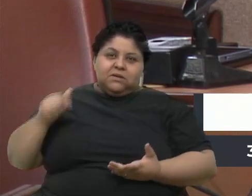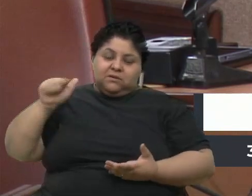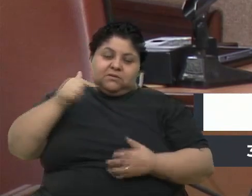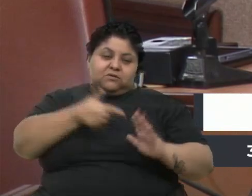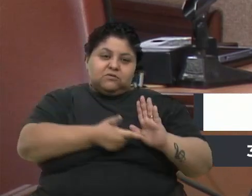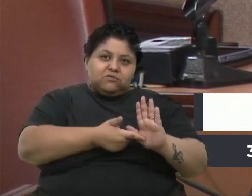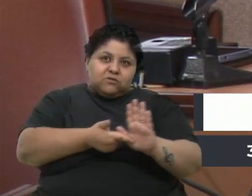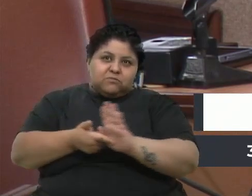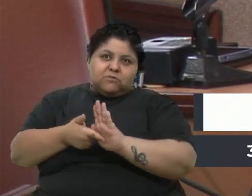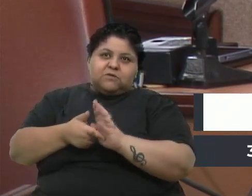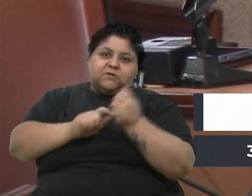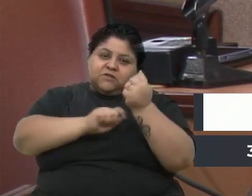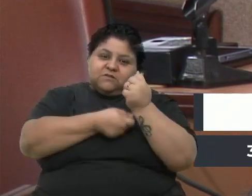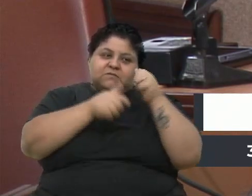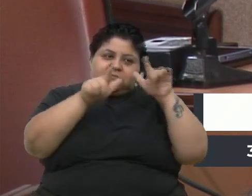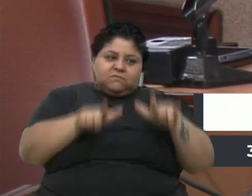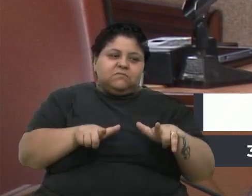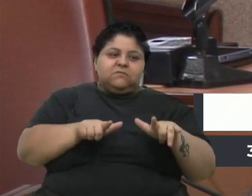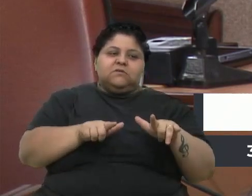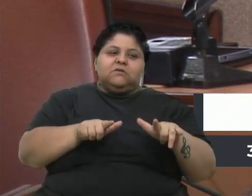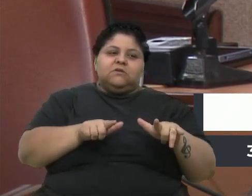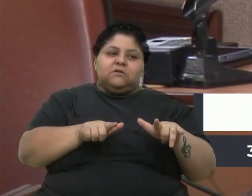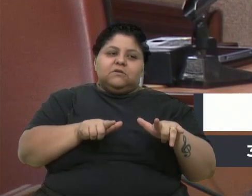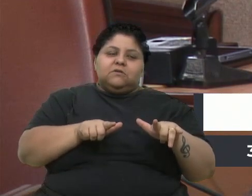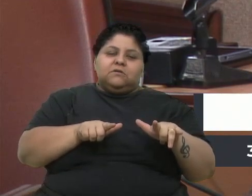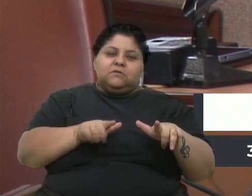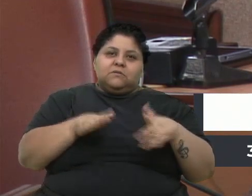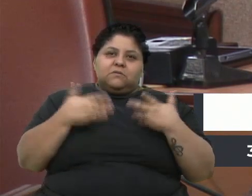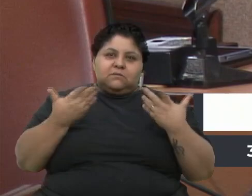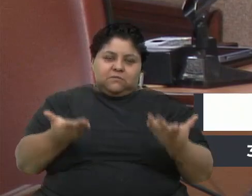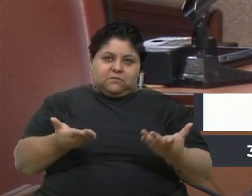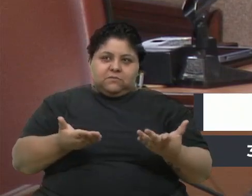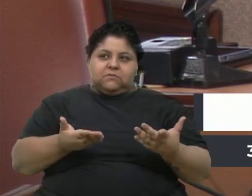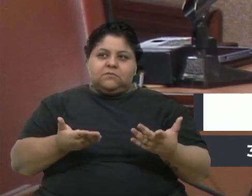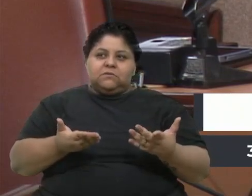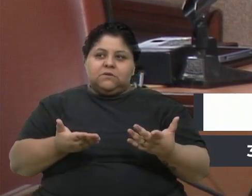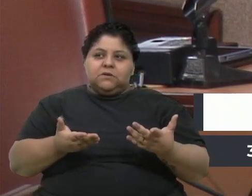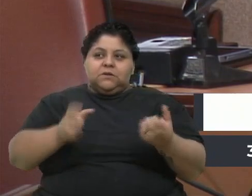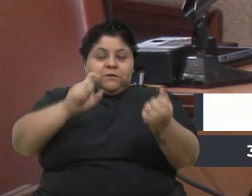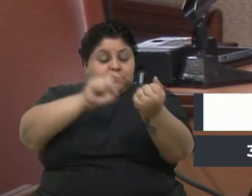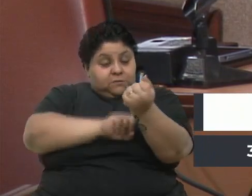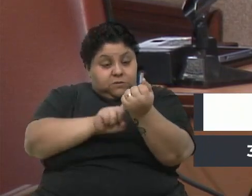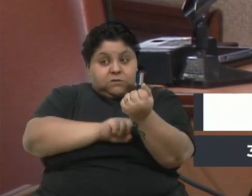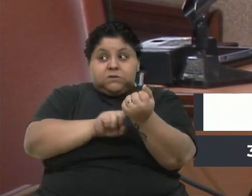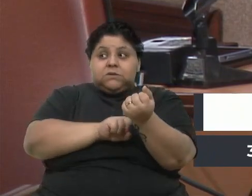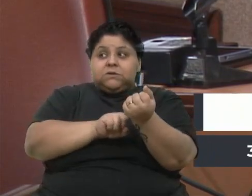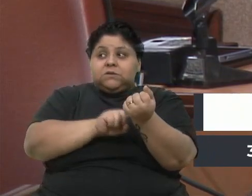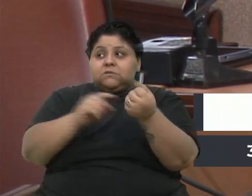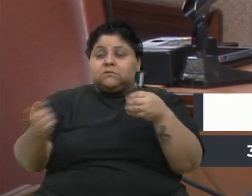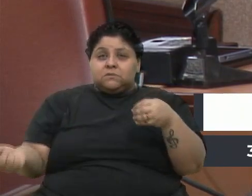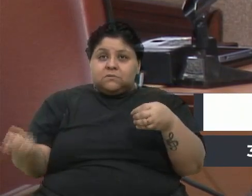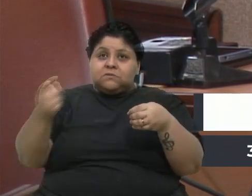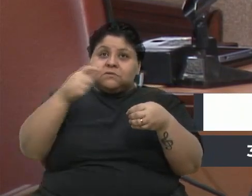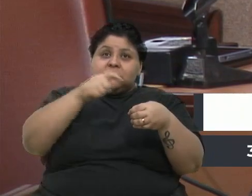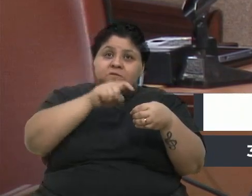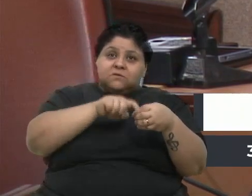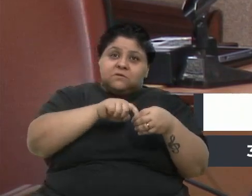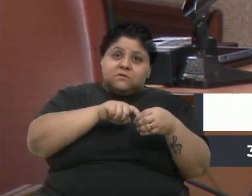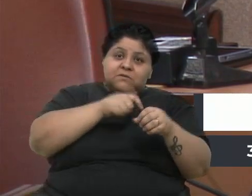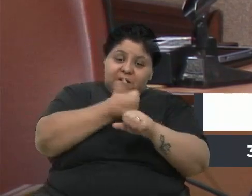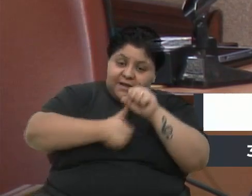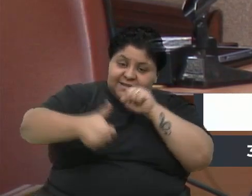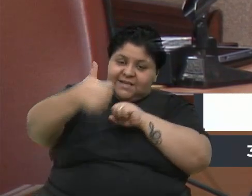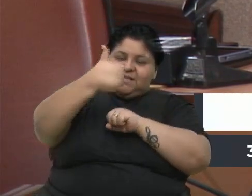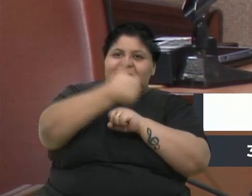questão da segurança do local, né? Então, estamos ansiosos, né? E que venha essa substituição,